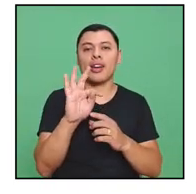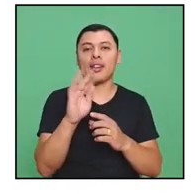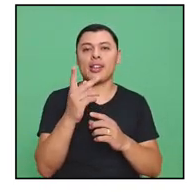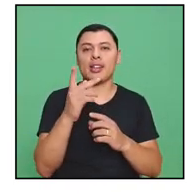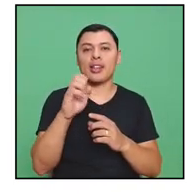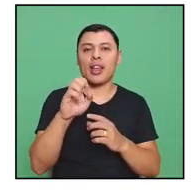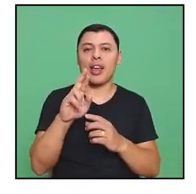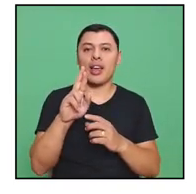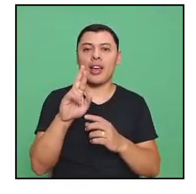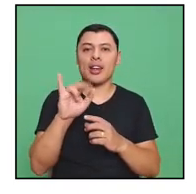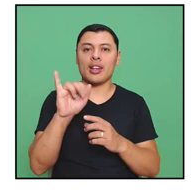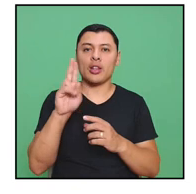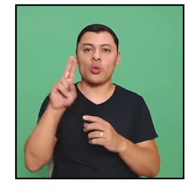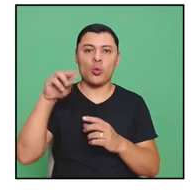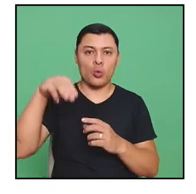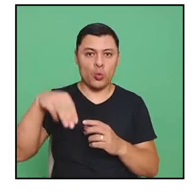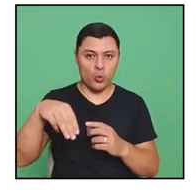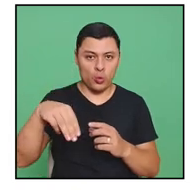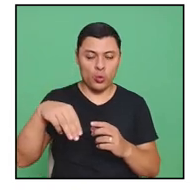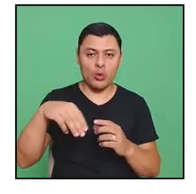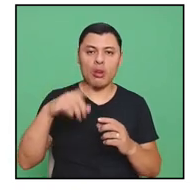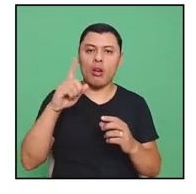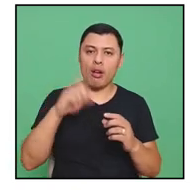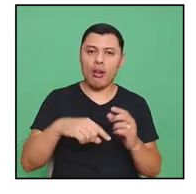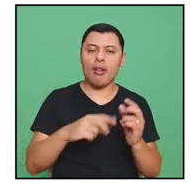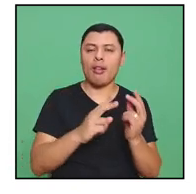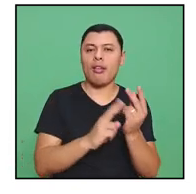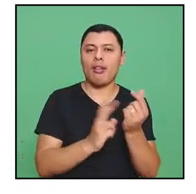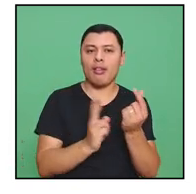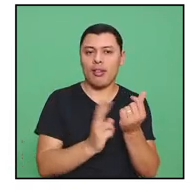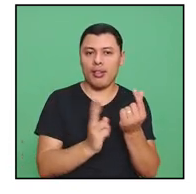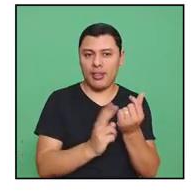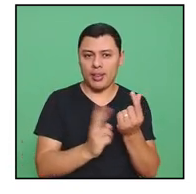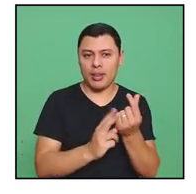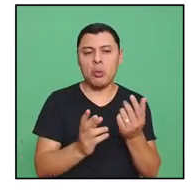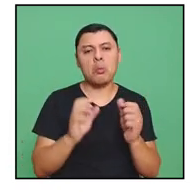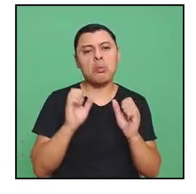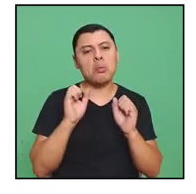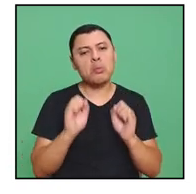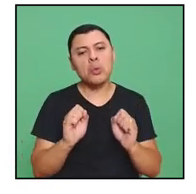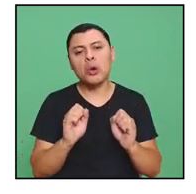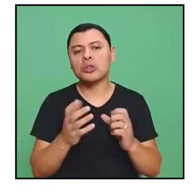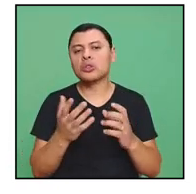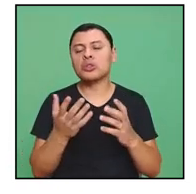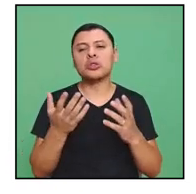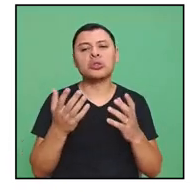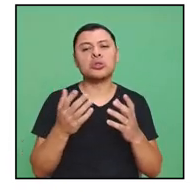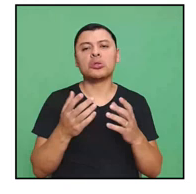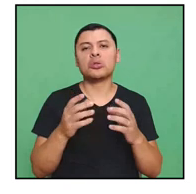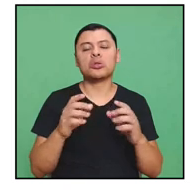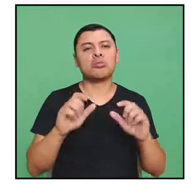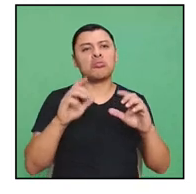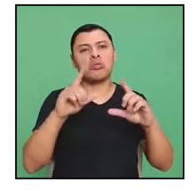onde um pedaço de mídia, que pode ser um vídeo, um texto, ou uma foto, um